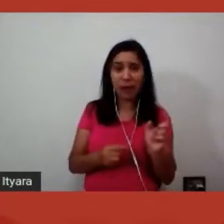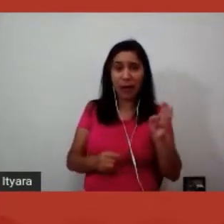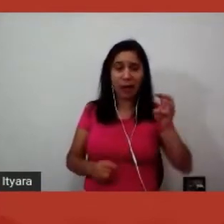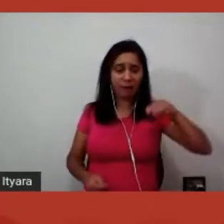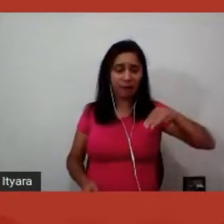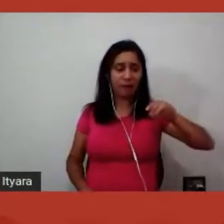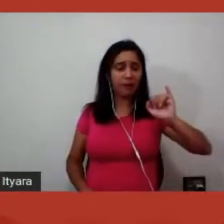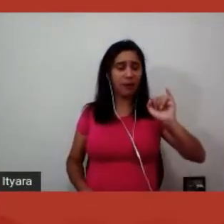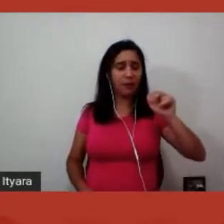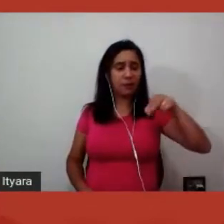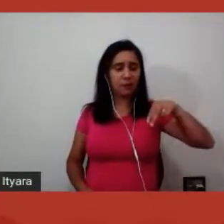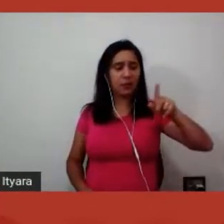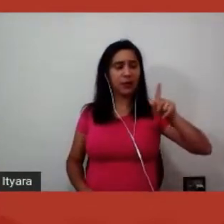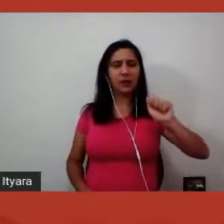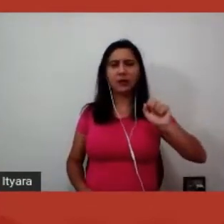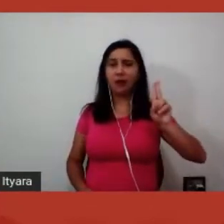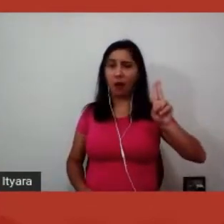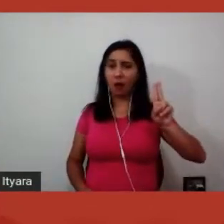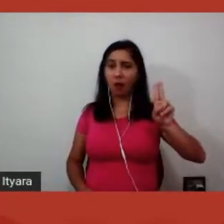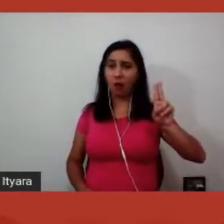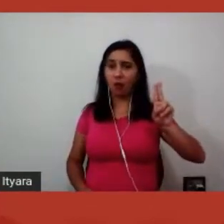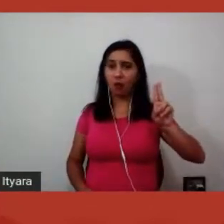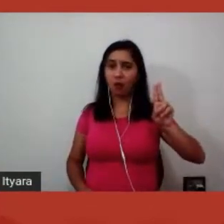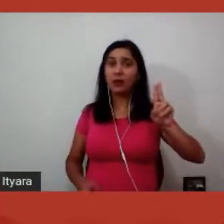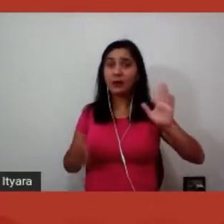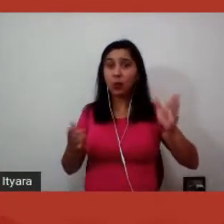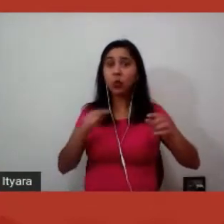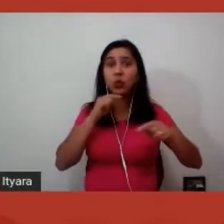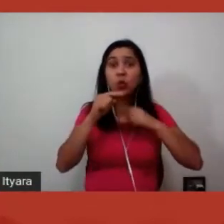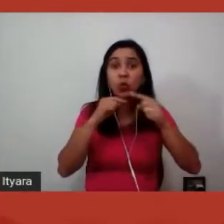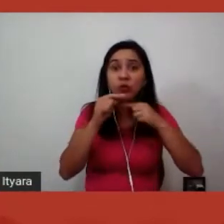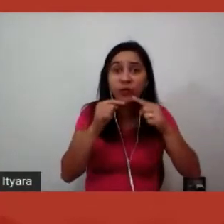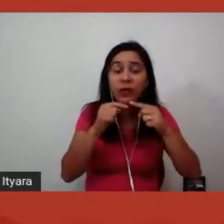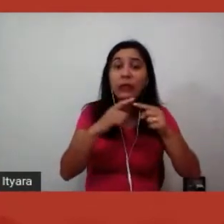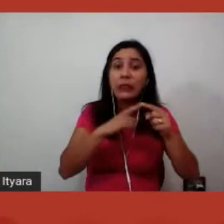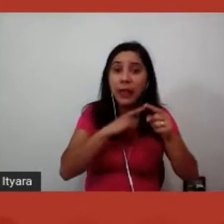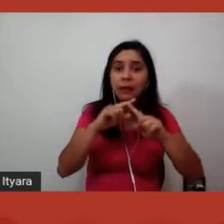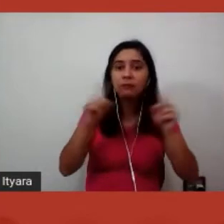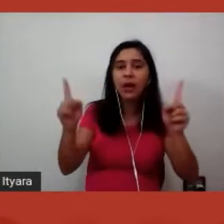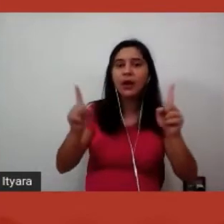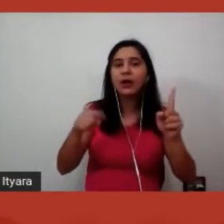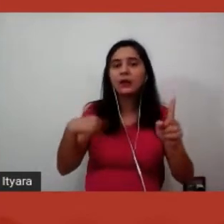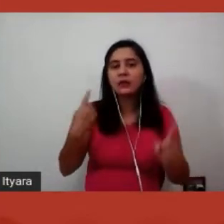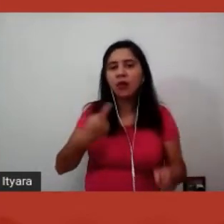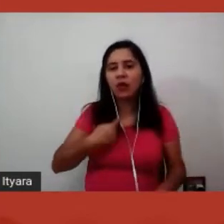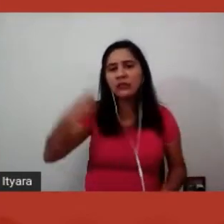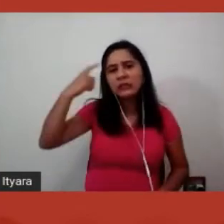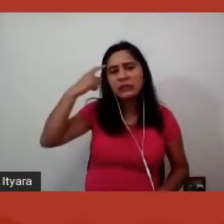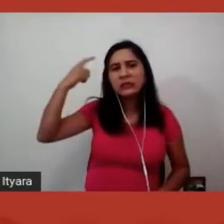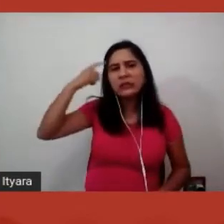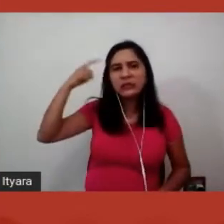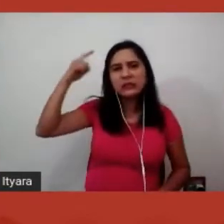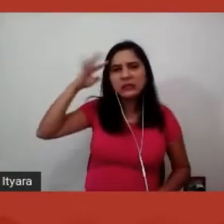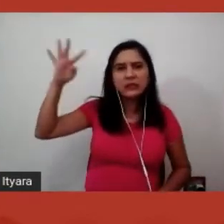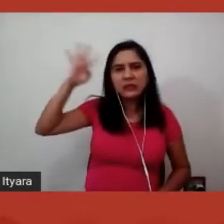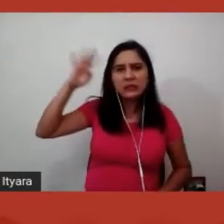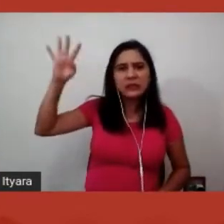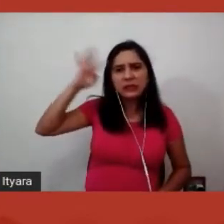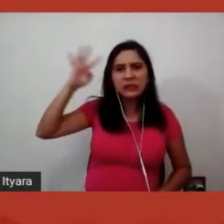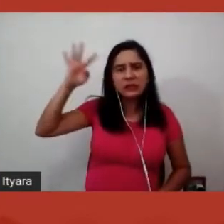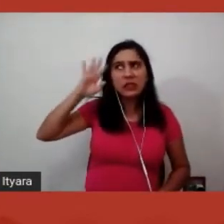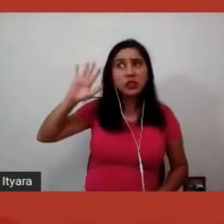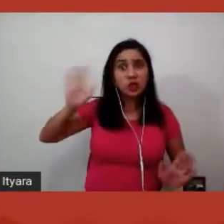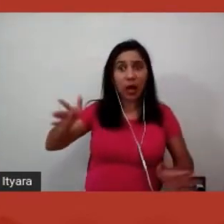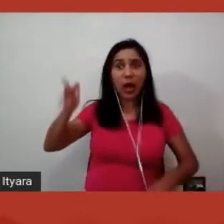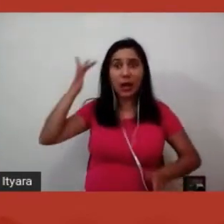perguntas, né? Mais dúvidas. Tá? Só que a gente fica imaginando alguma coisa, né? já foram feitas hipóteses aí, algumas foram,